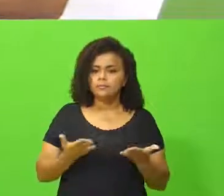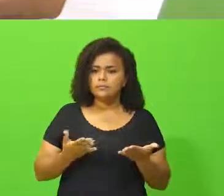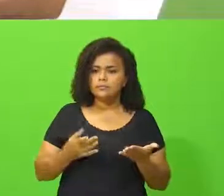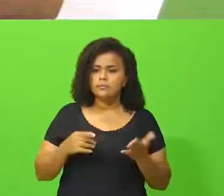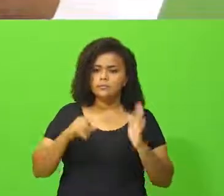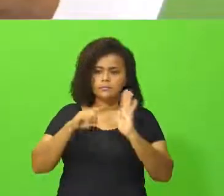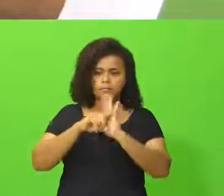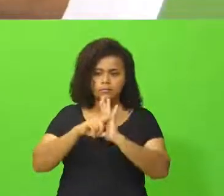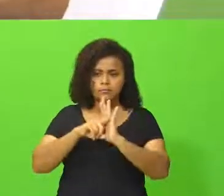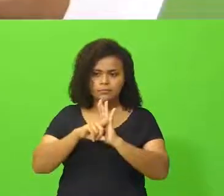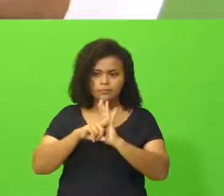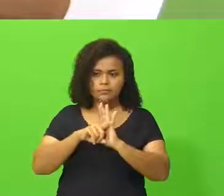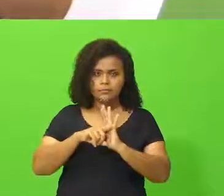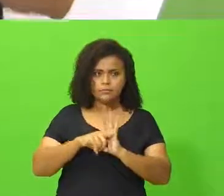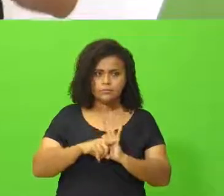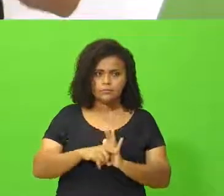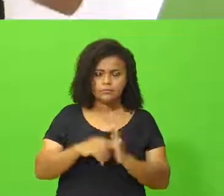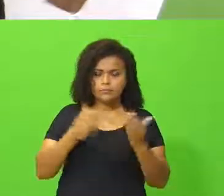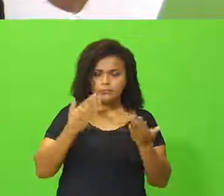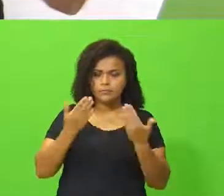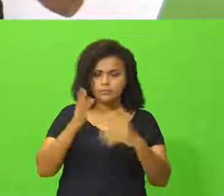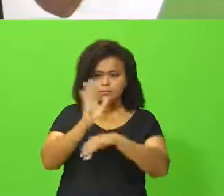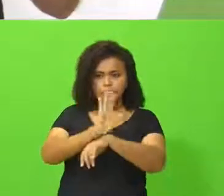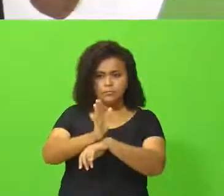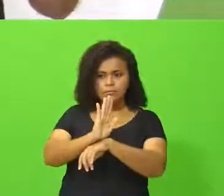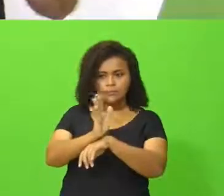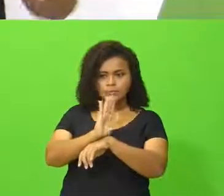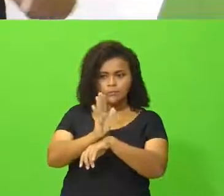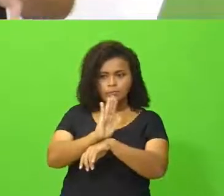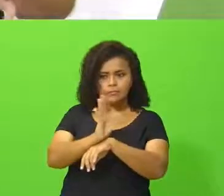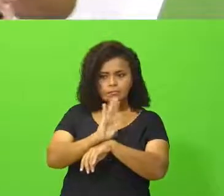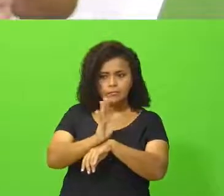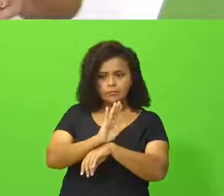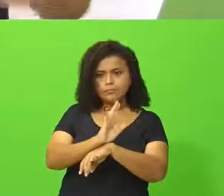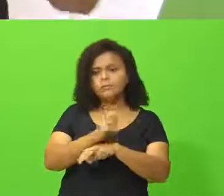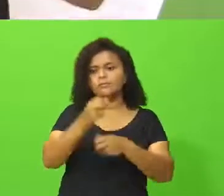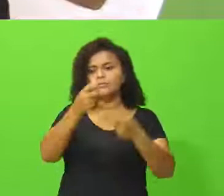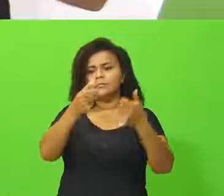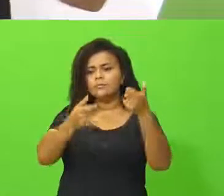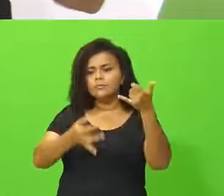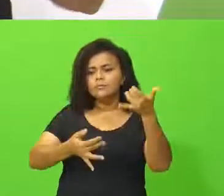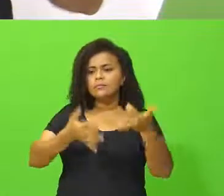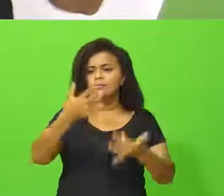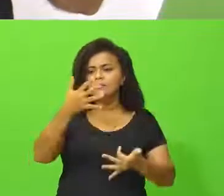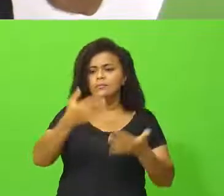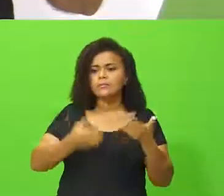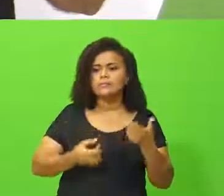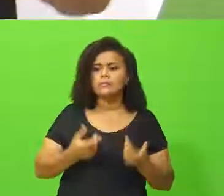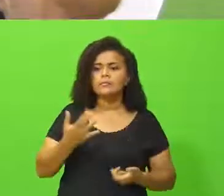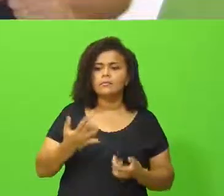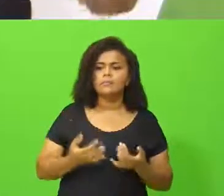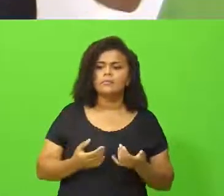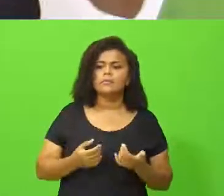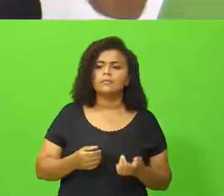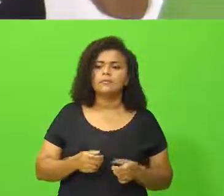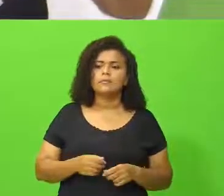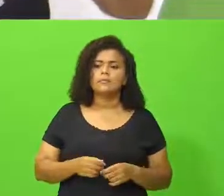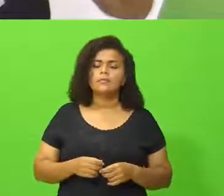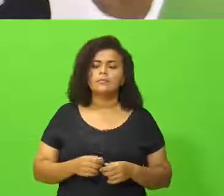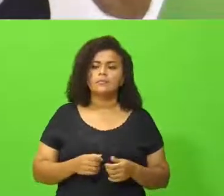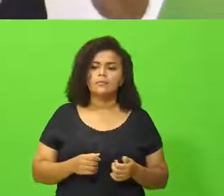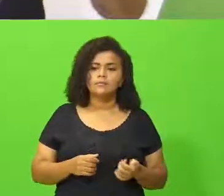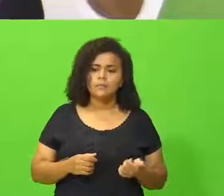analisar um vídeo importantíssimo, porque fala a respeito sobre as mudanças em torno de quê, professor?